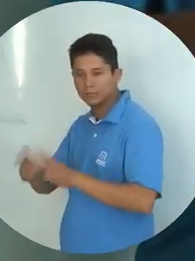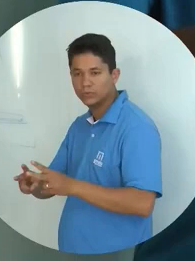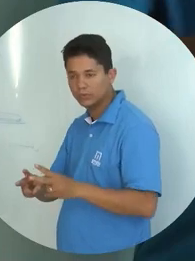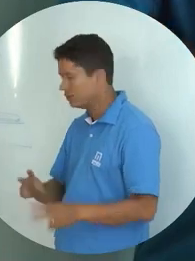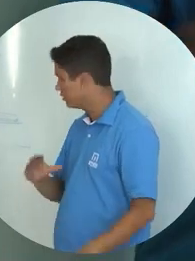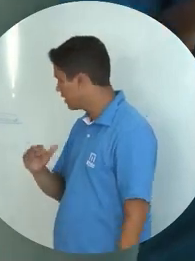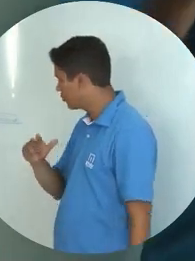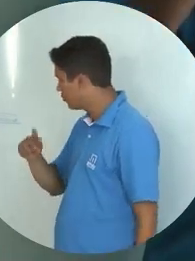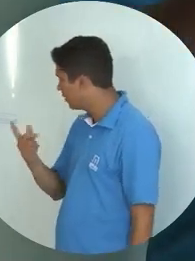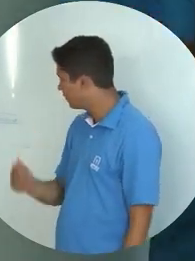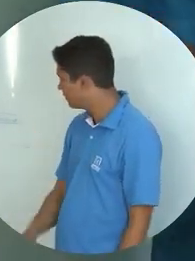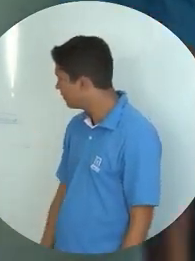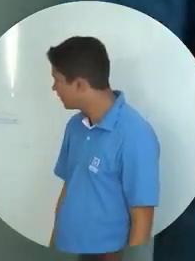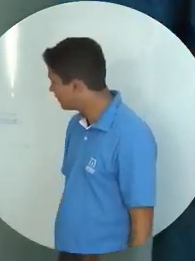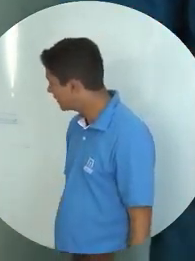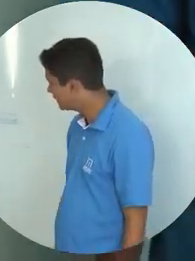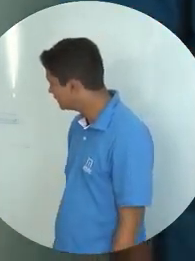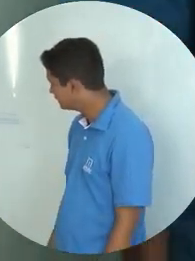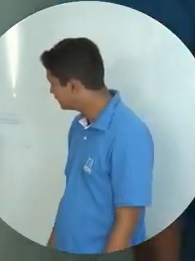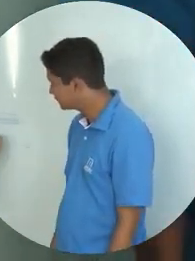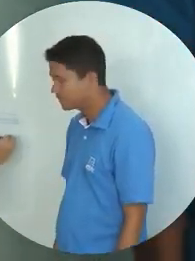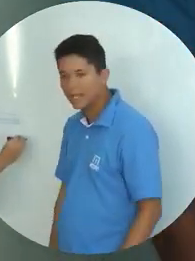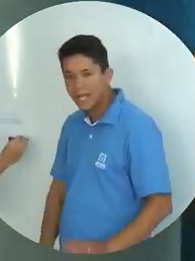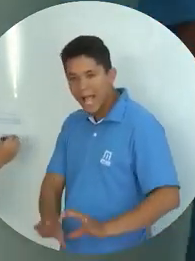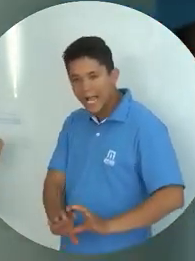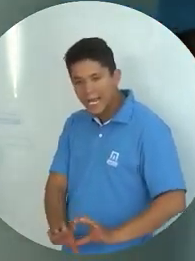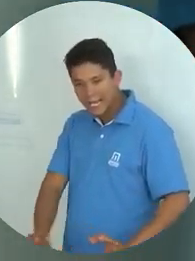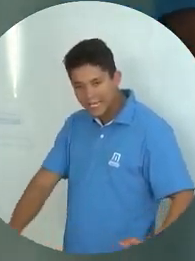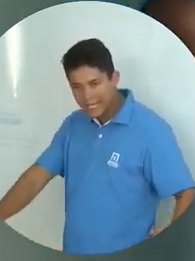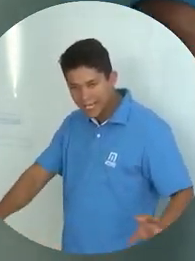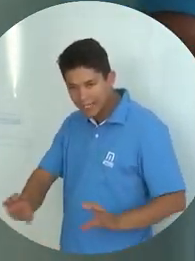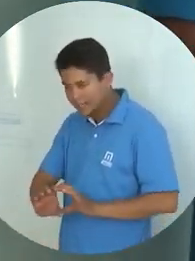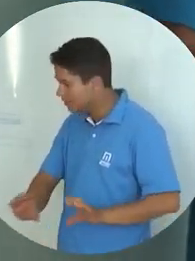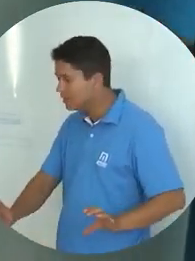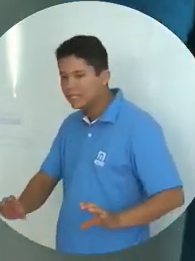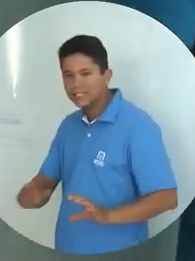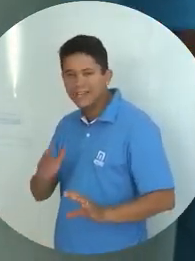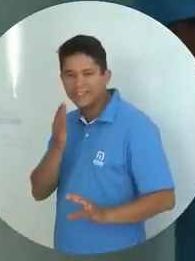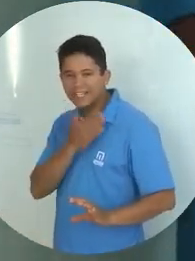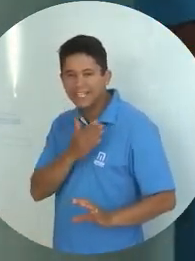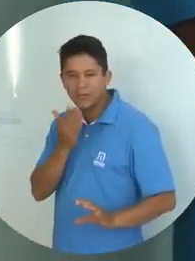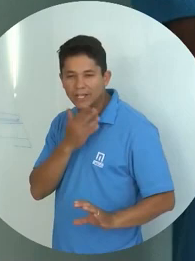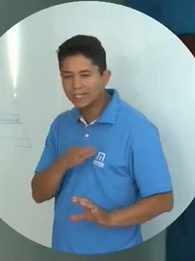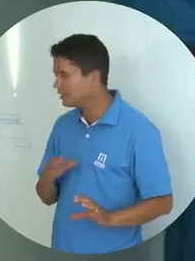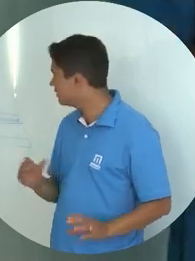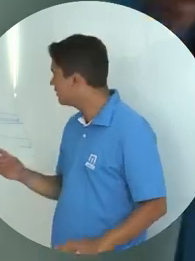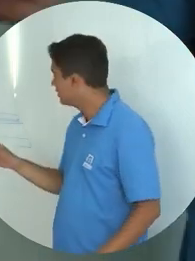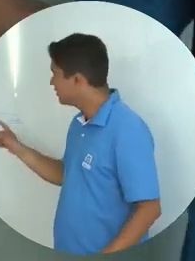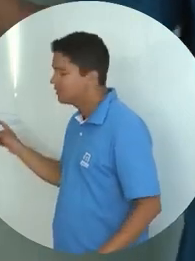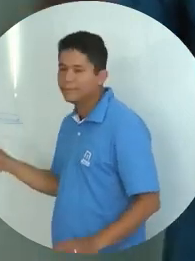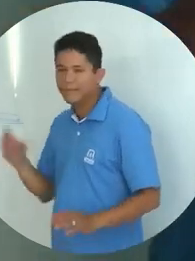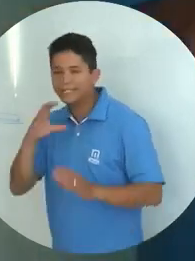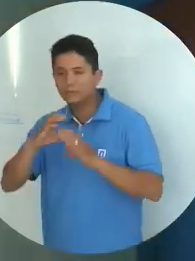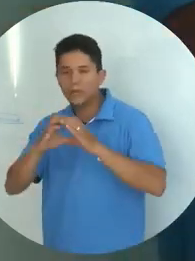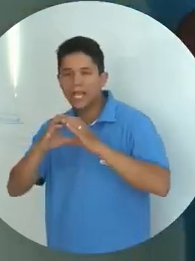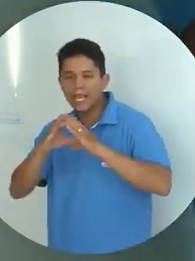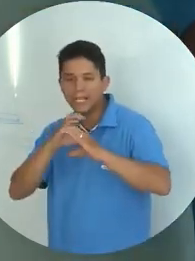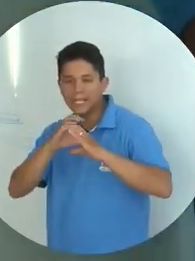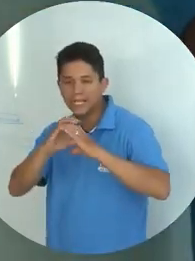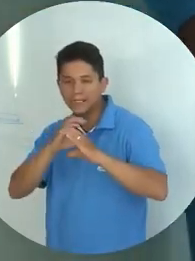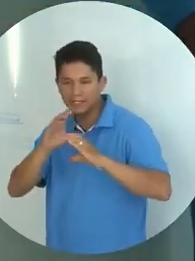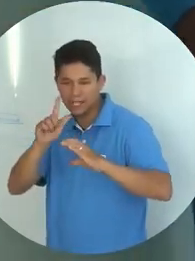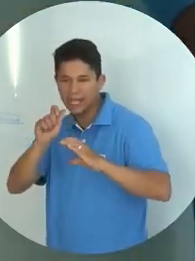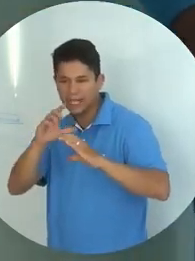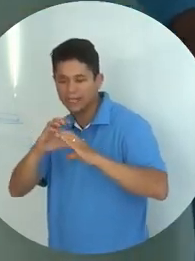a montante. Então, essa galeria estava muito deteriorada, então o procedimento de engenharia do